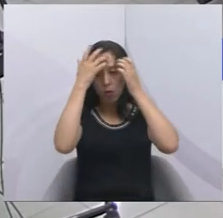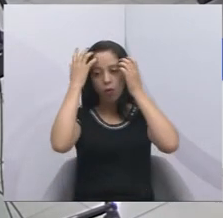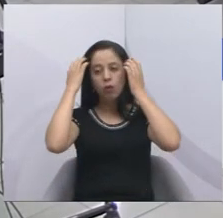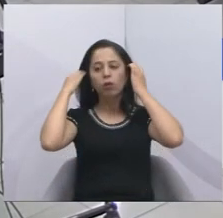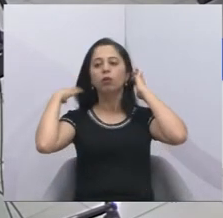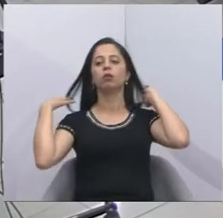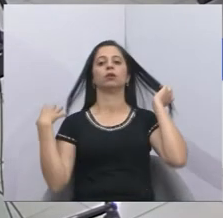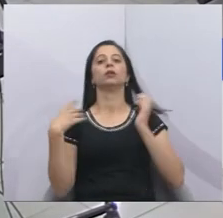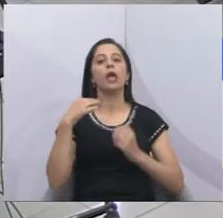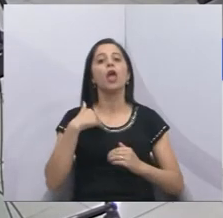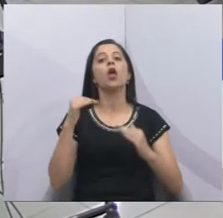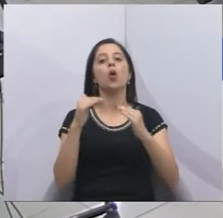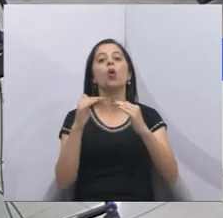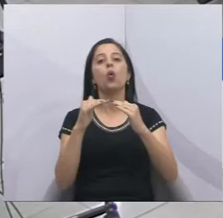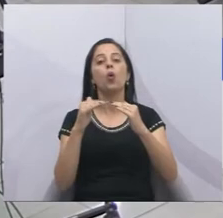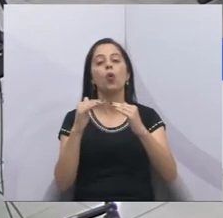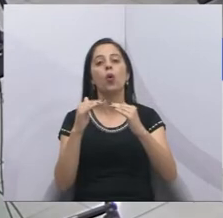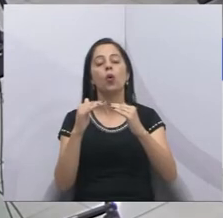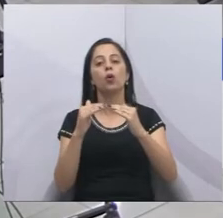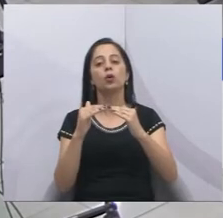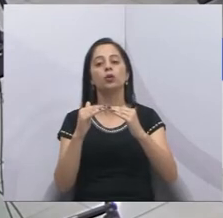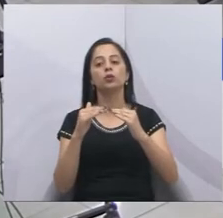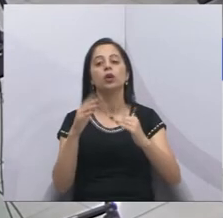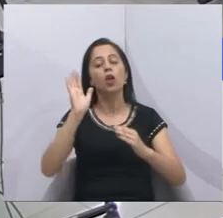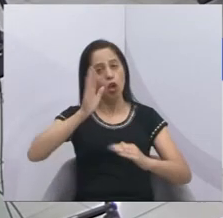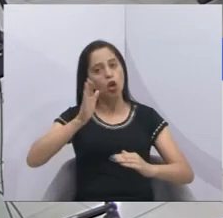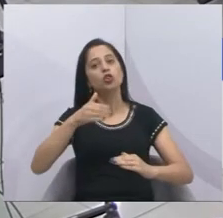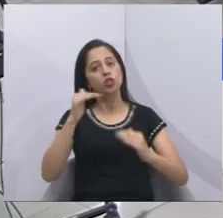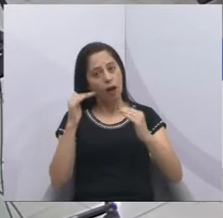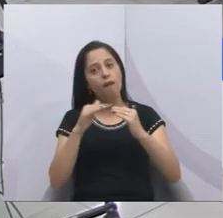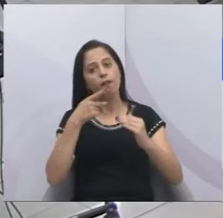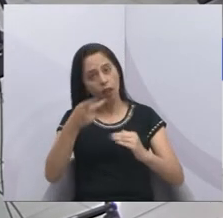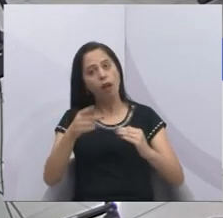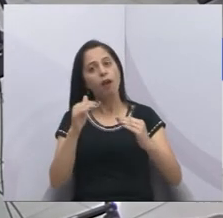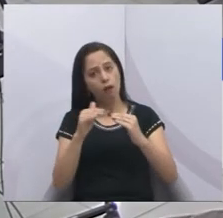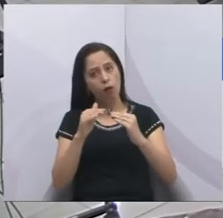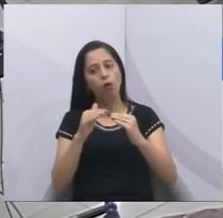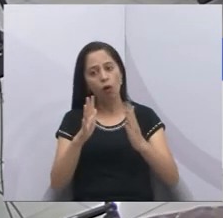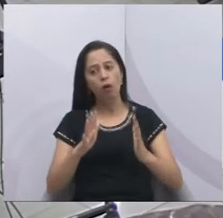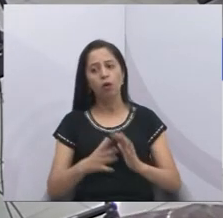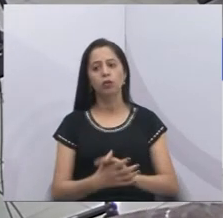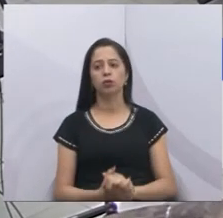Está saindo favorável. Já estou falando, favorável.